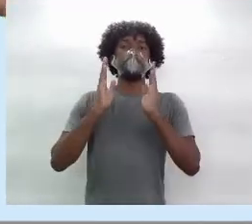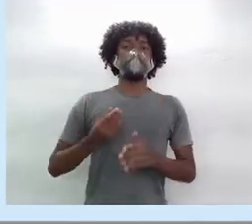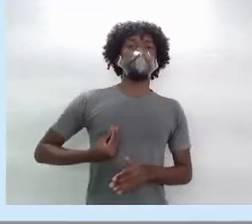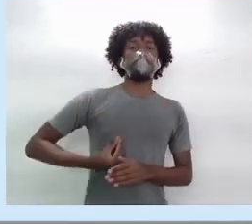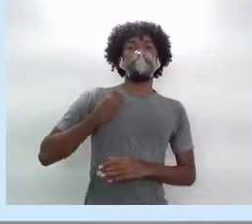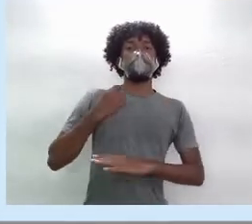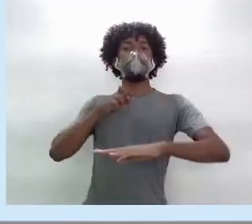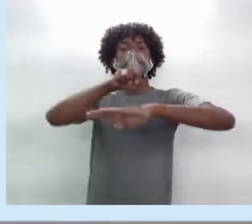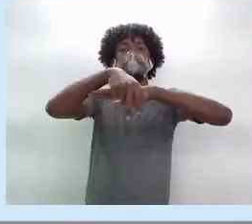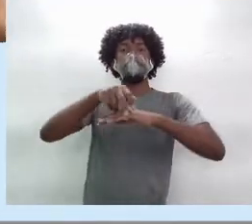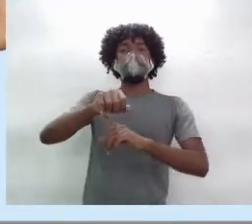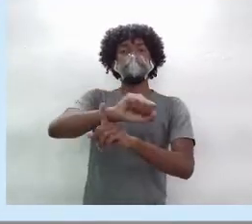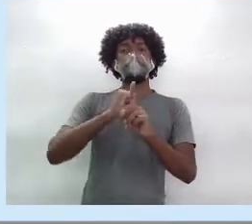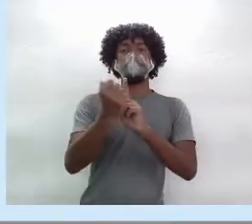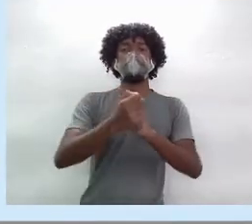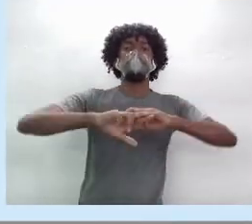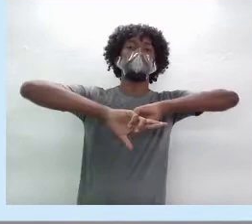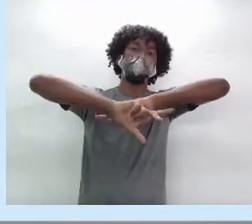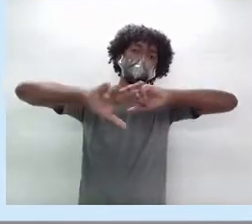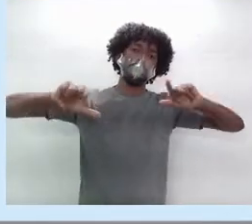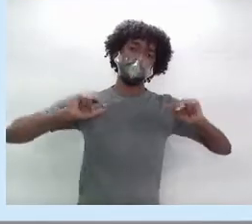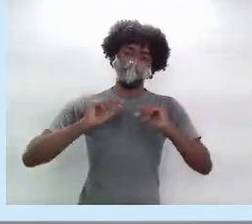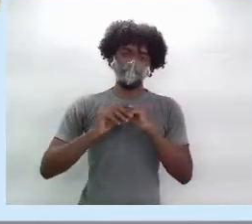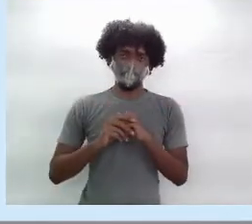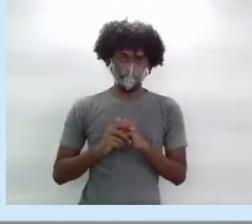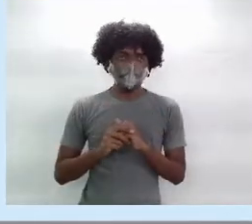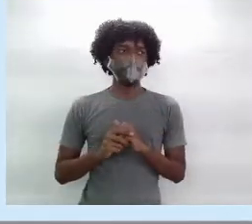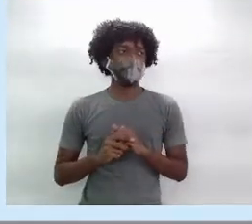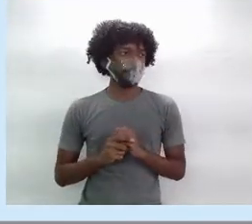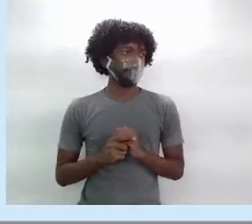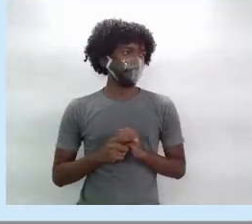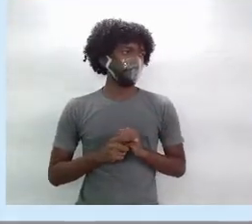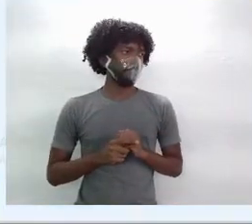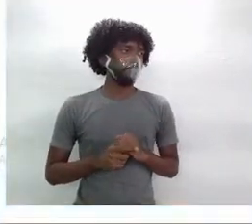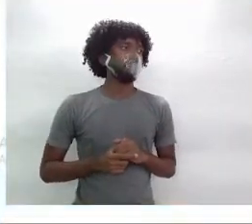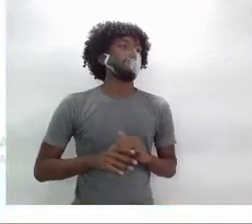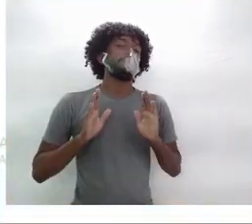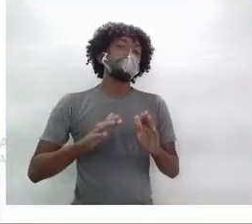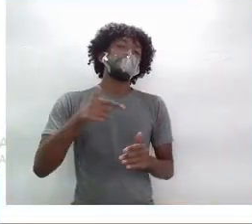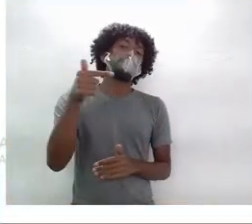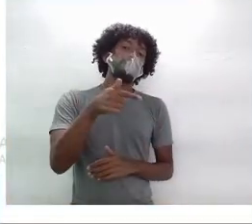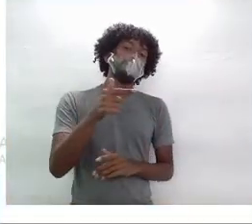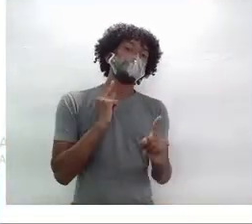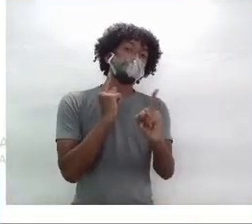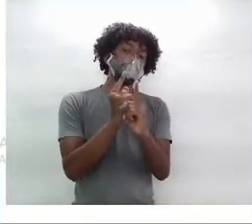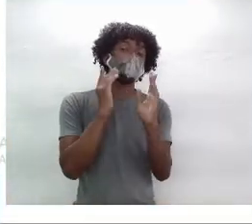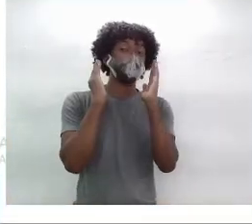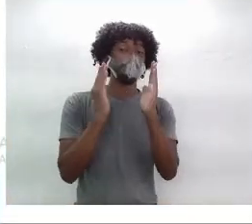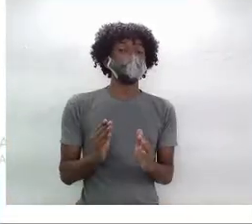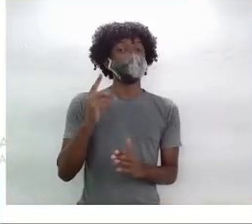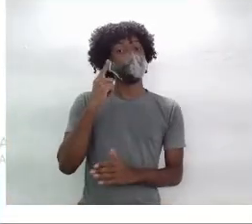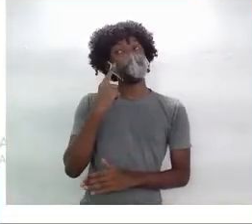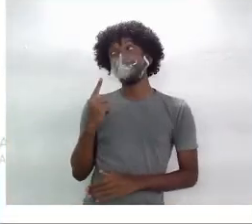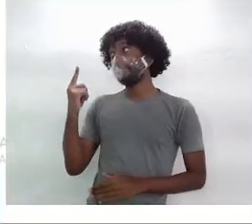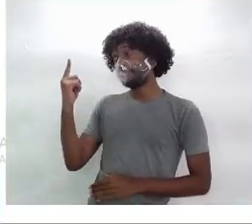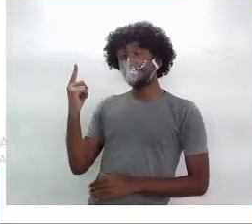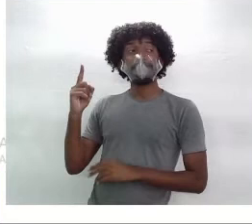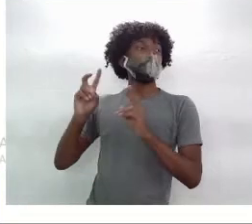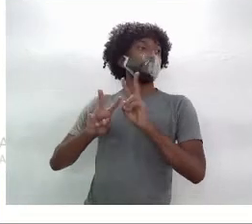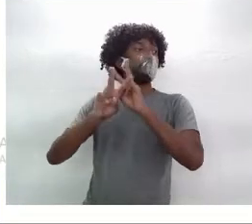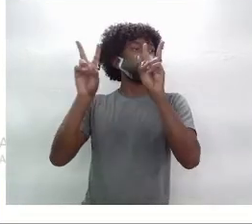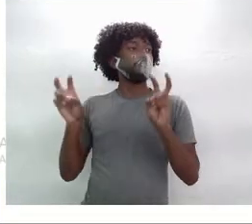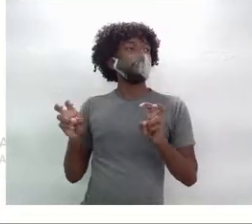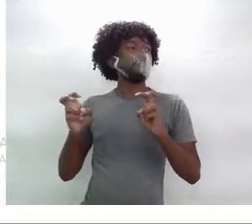uma sociedade plural. Vamos adiante. Nós vimos aqui o 7º encontro. Nesse 7º encontro, a temática